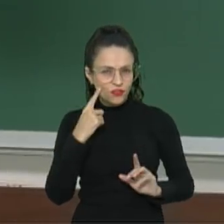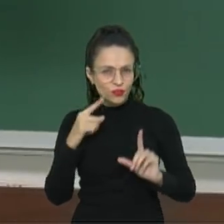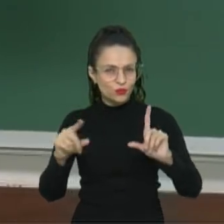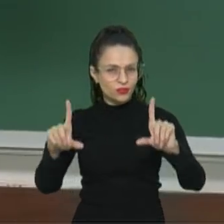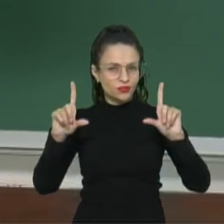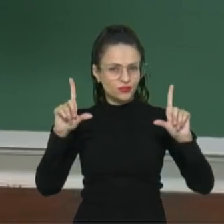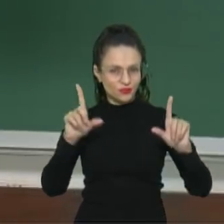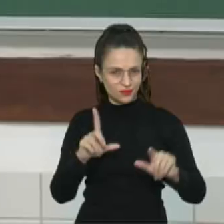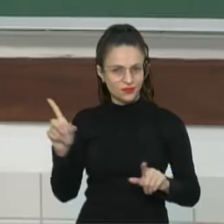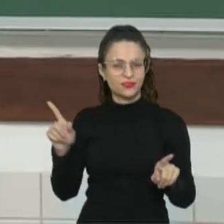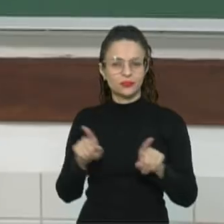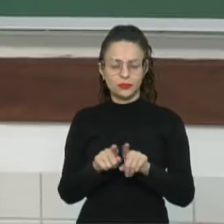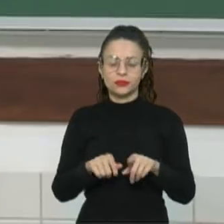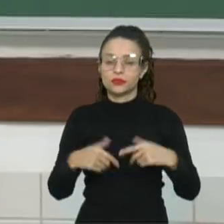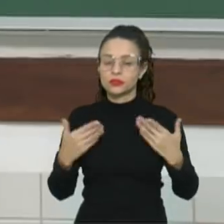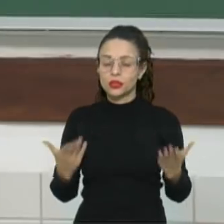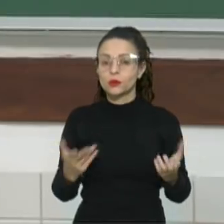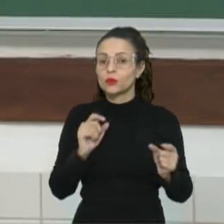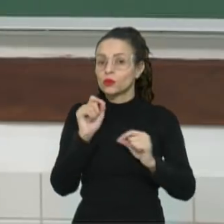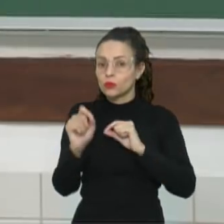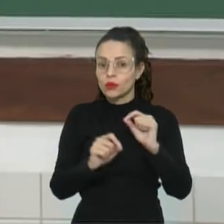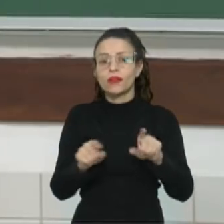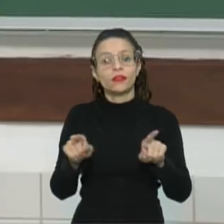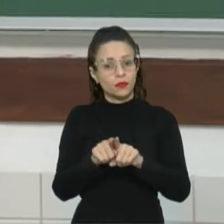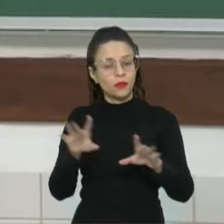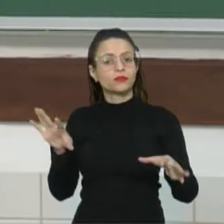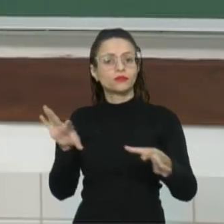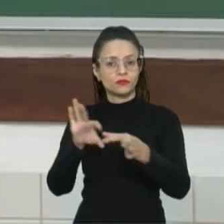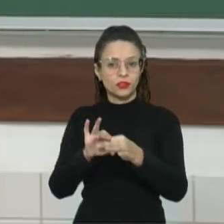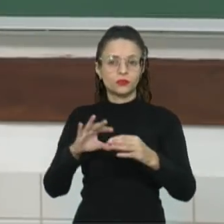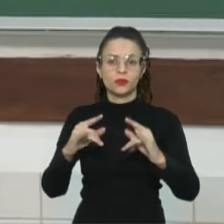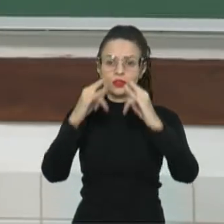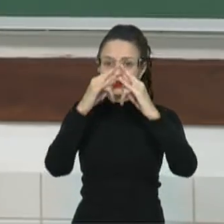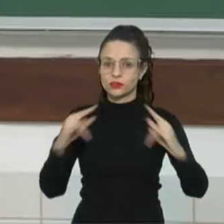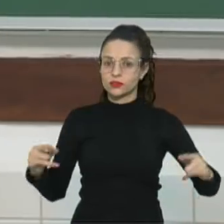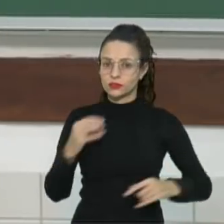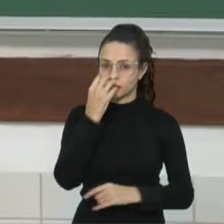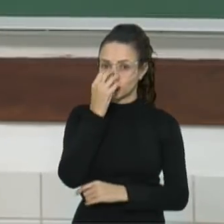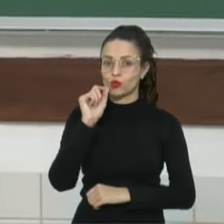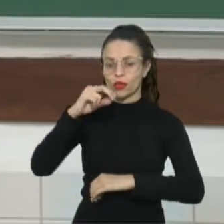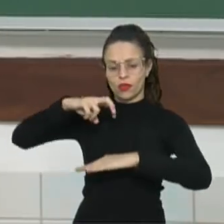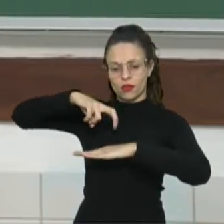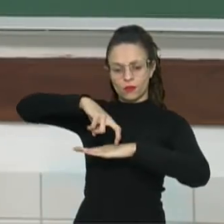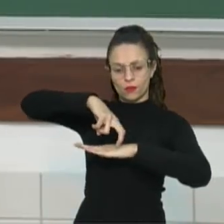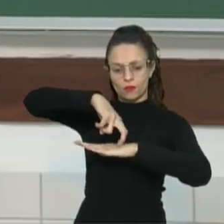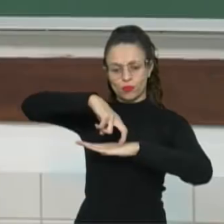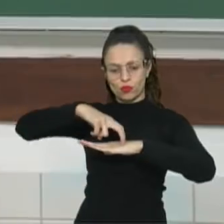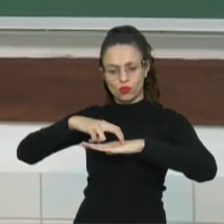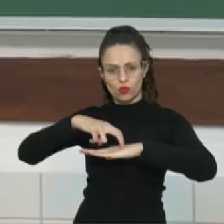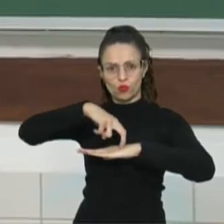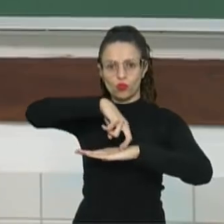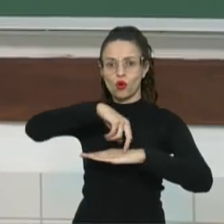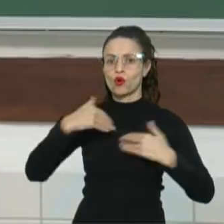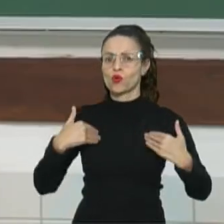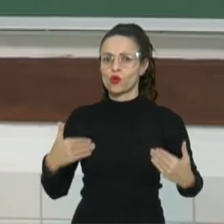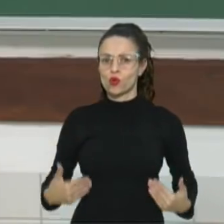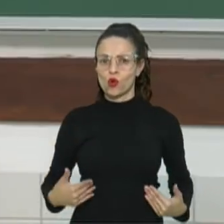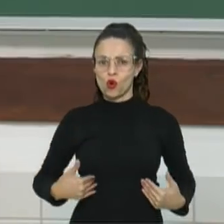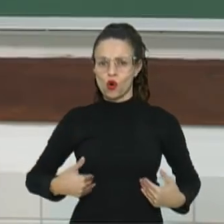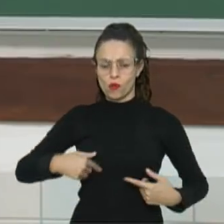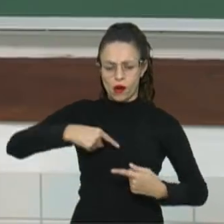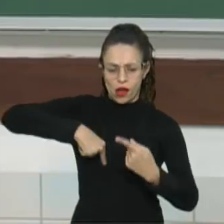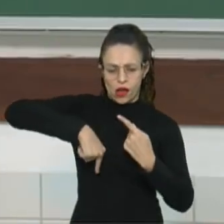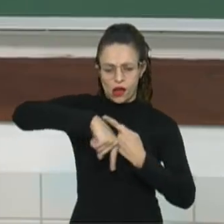também? Então, também faz parte, né, do circo o contorcionismo, né? Então, essa brincadeira com o corpo,